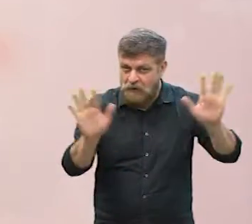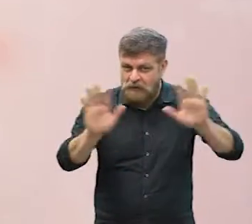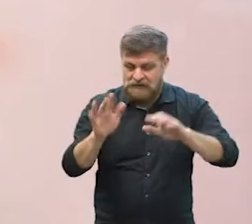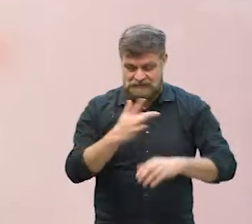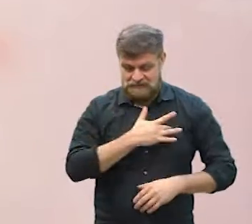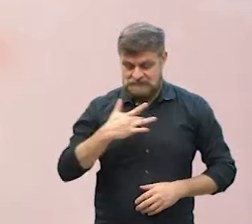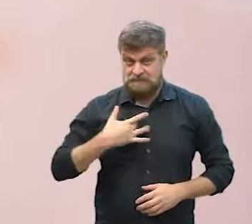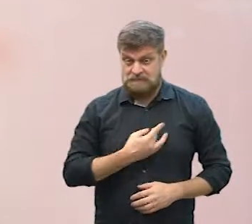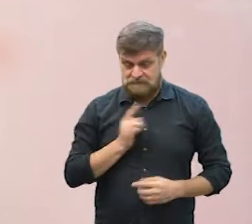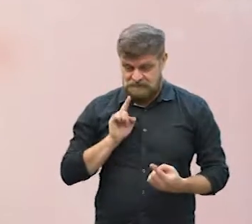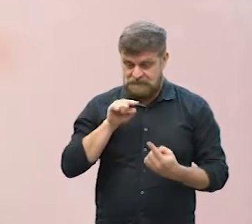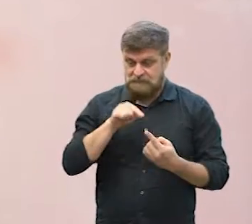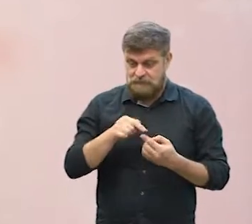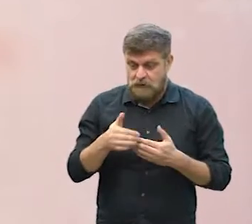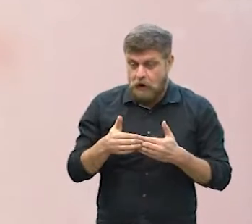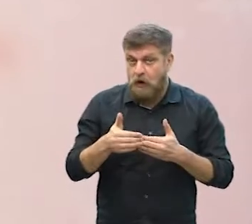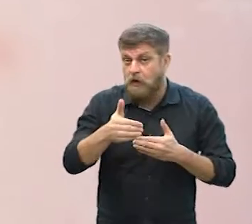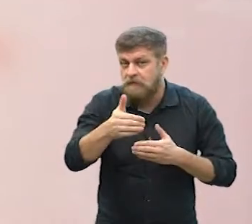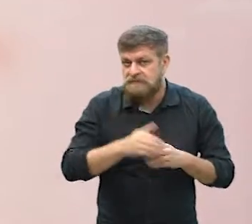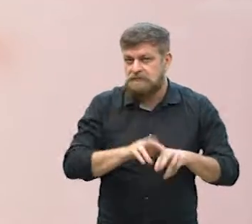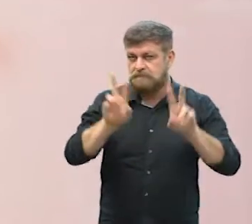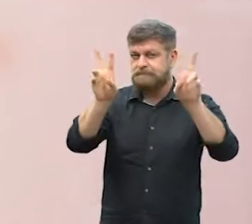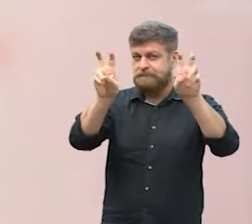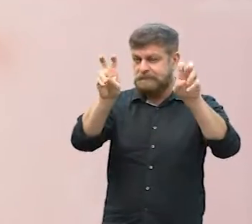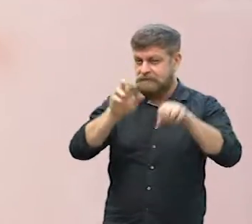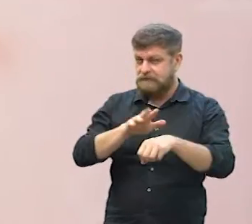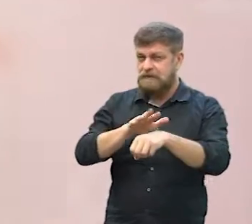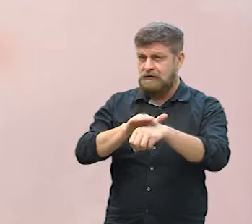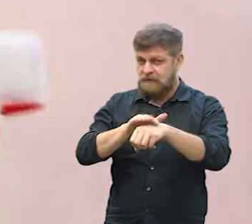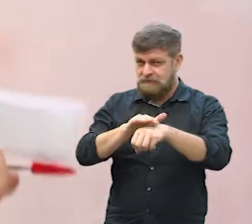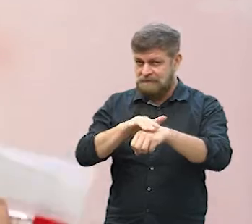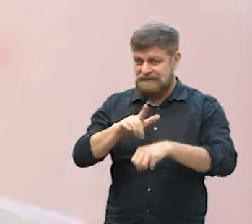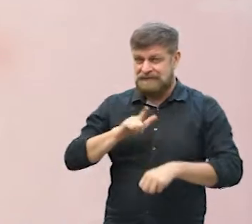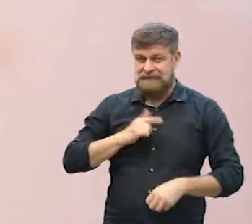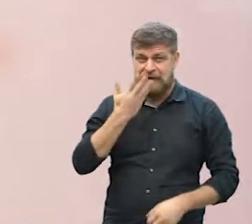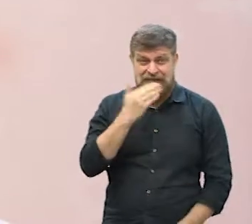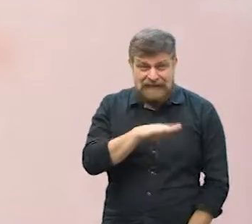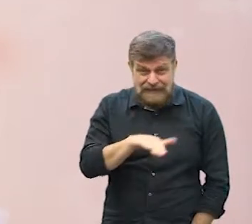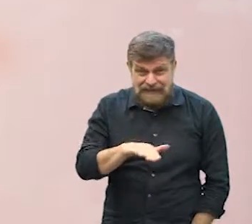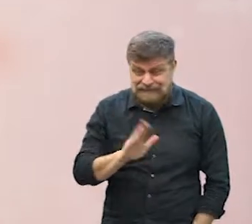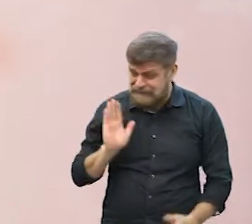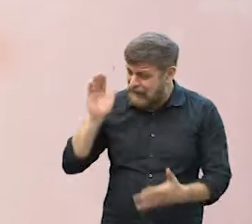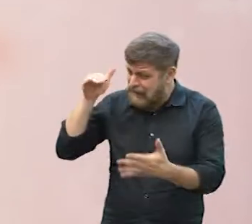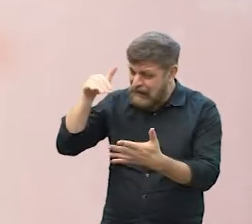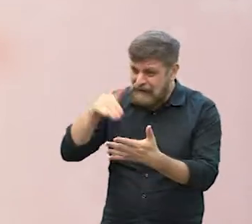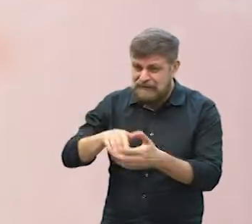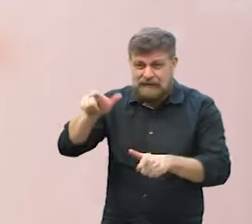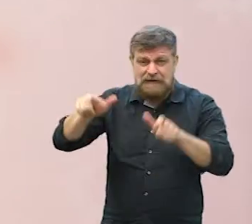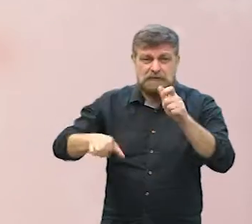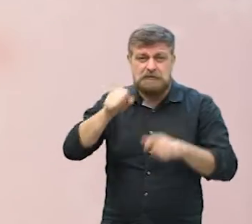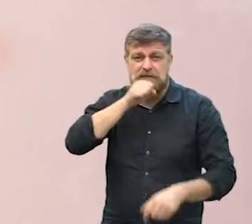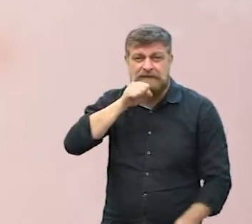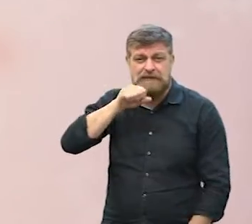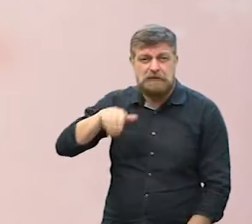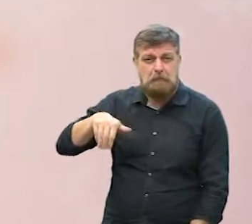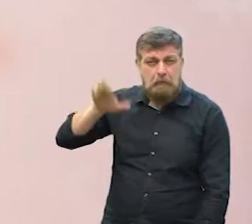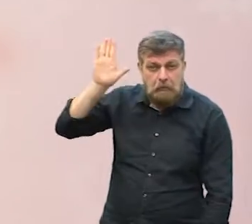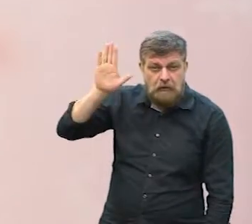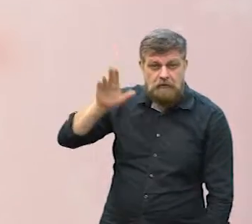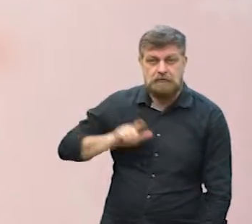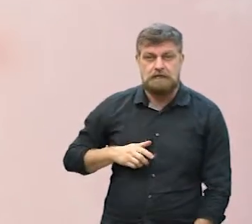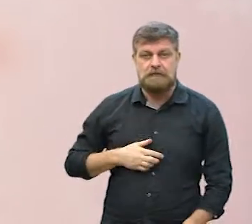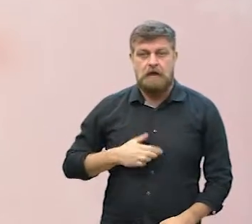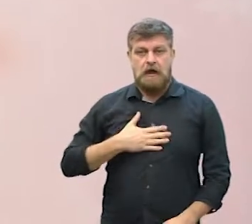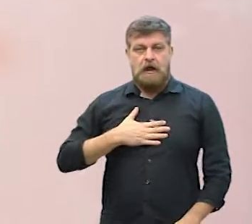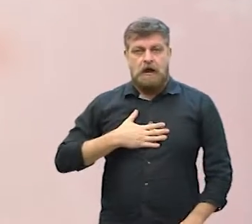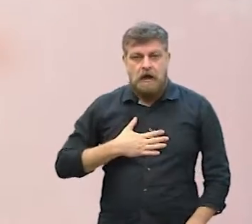Olá, Saúde é Vida começando para falar sobre uma doença que afeta desde as crianças até as pessoas mais velhas, a